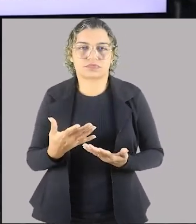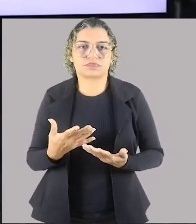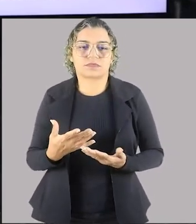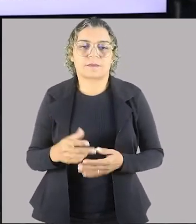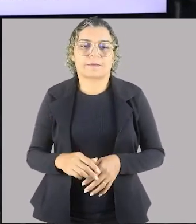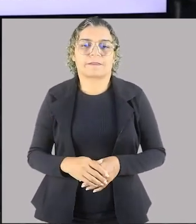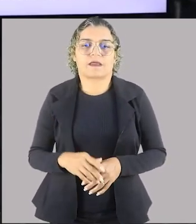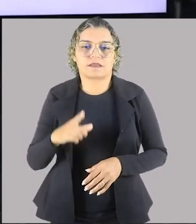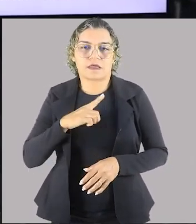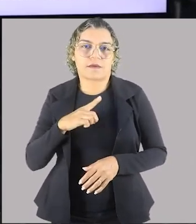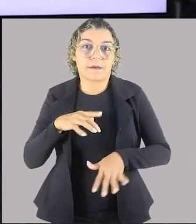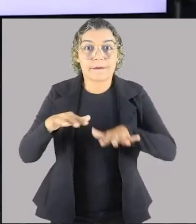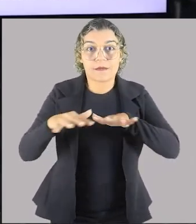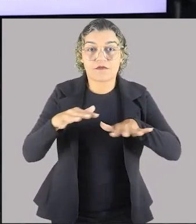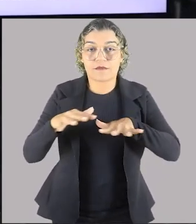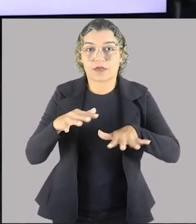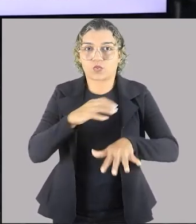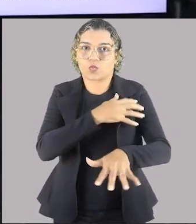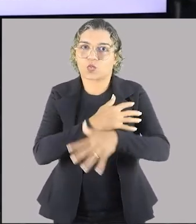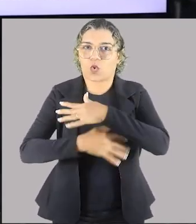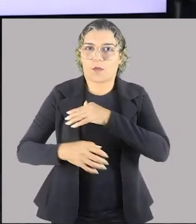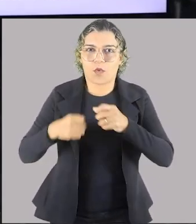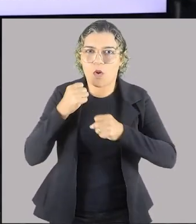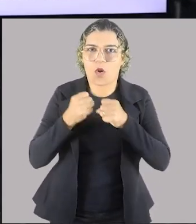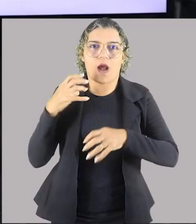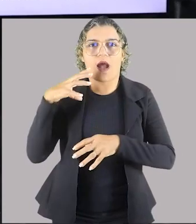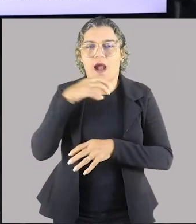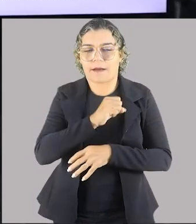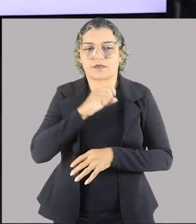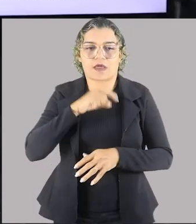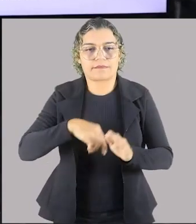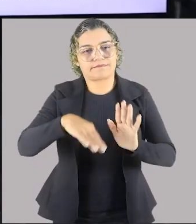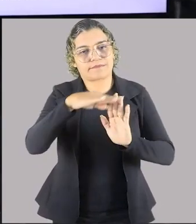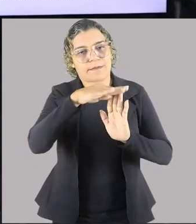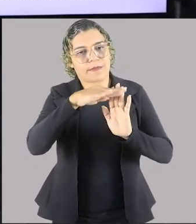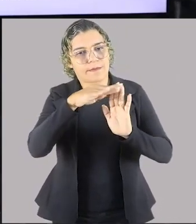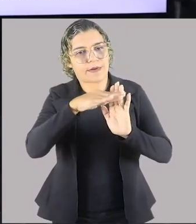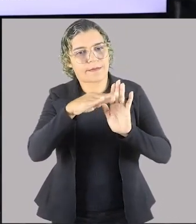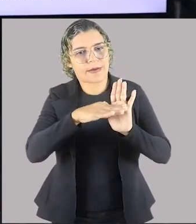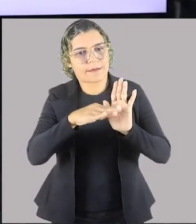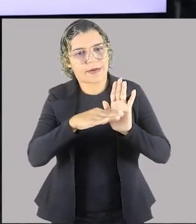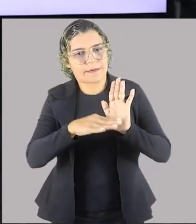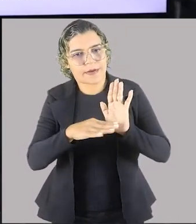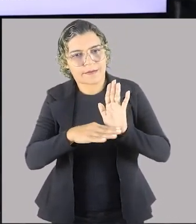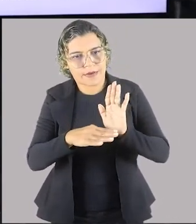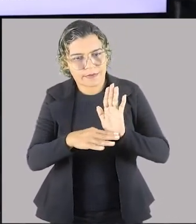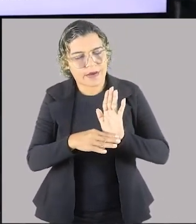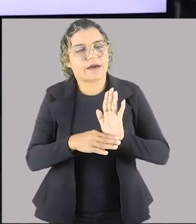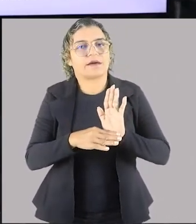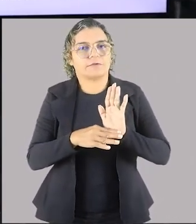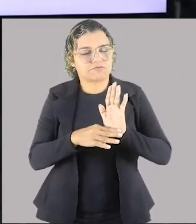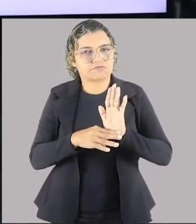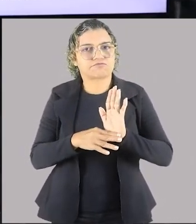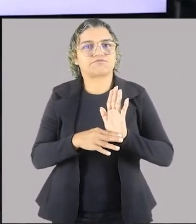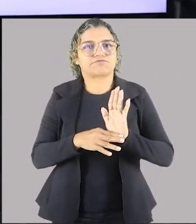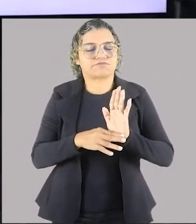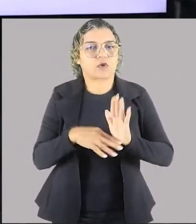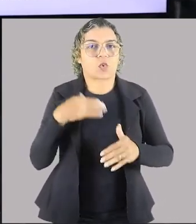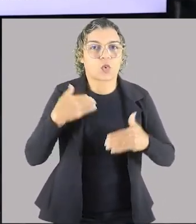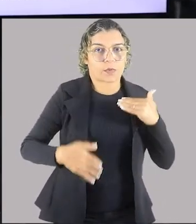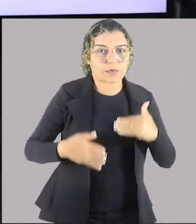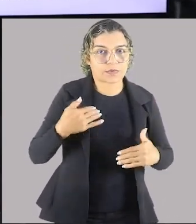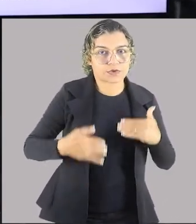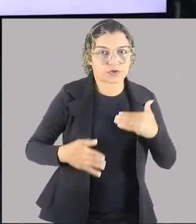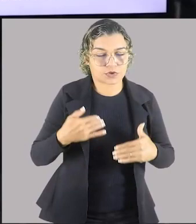poder ter o movimento. Beleza? Então, esses são os componentes da aptidão física relacionada ao